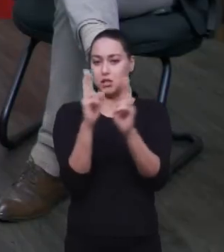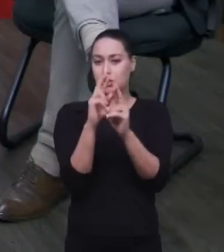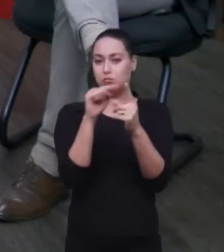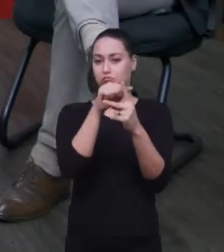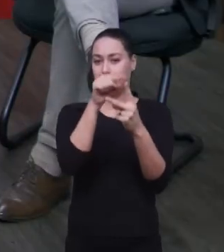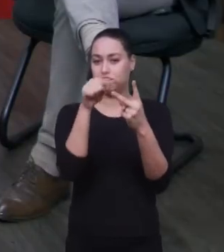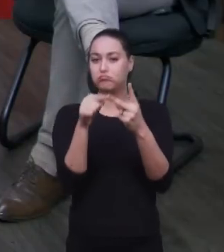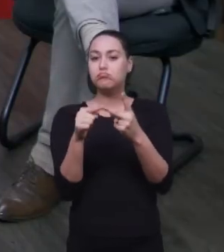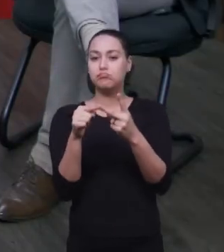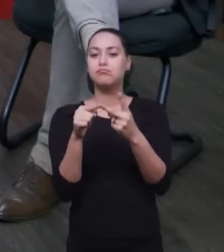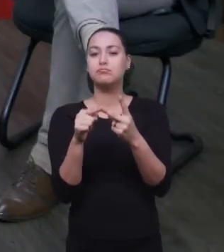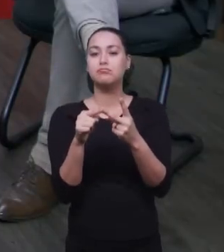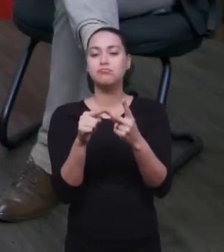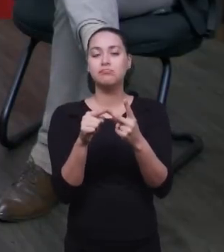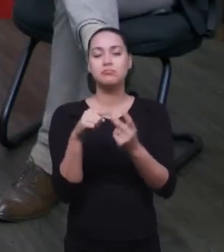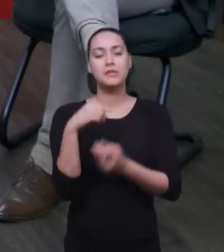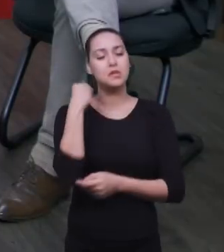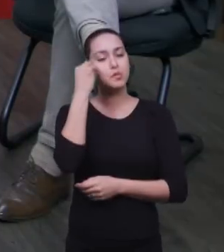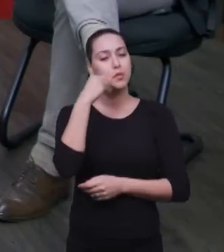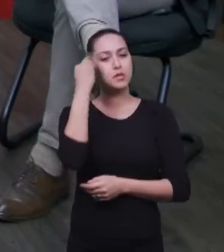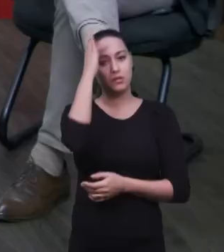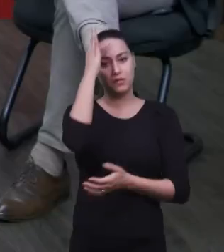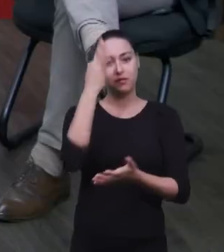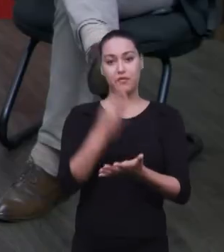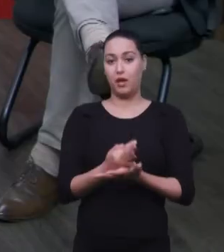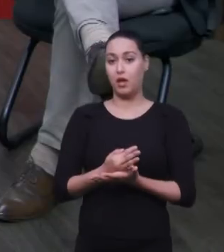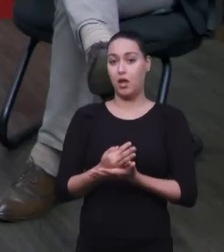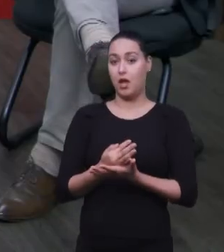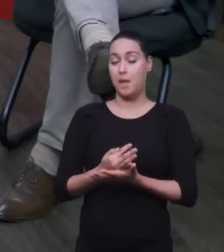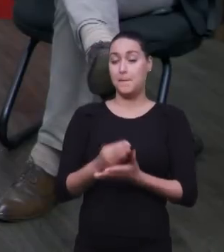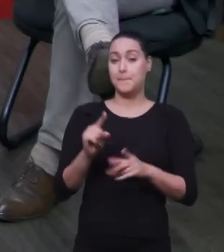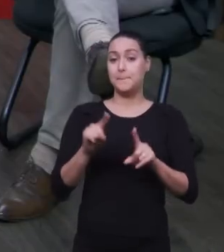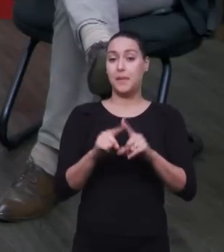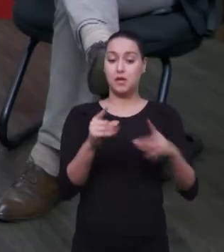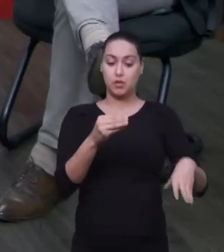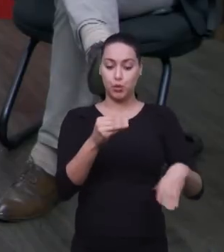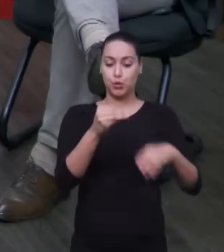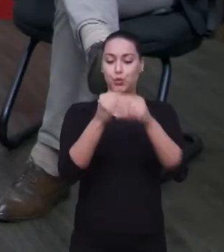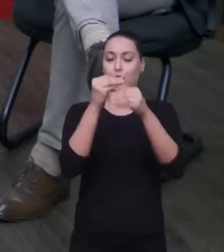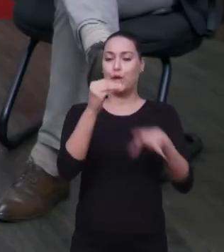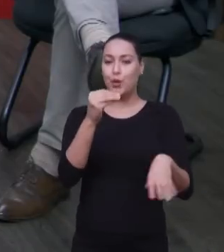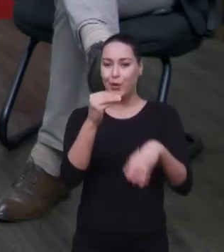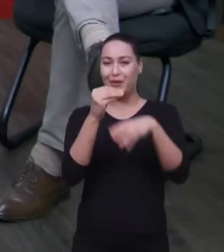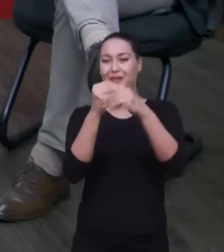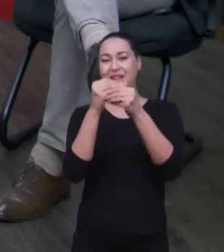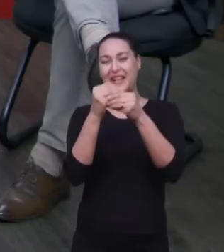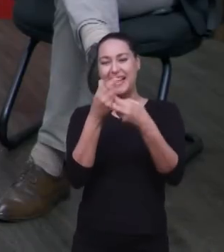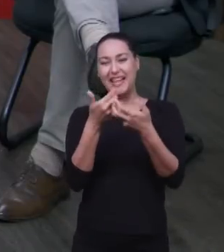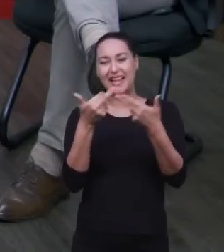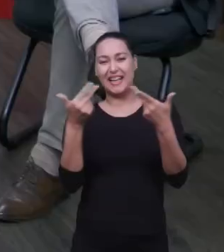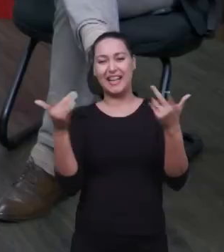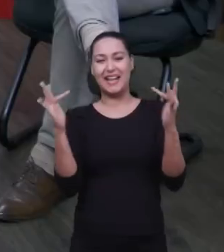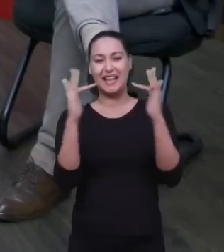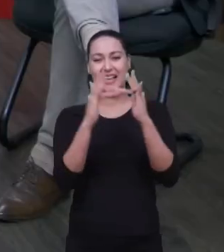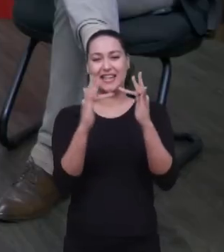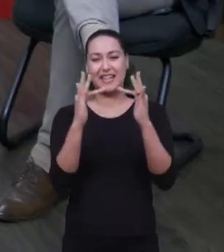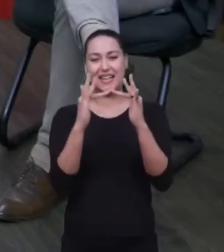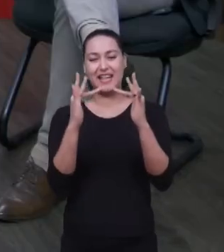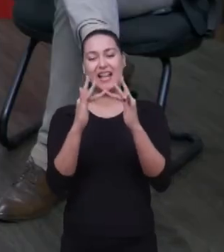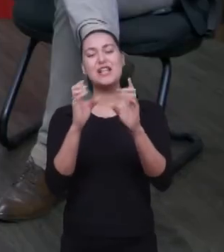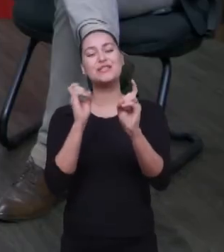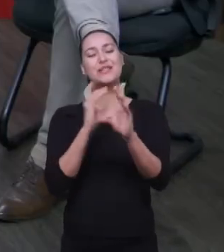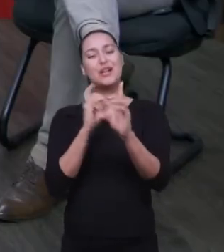né, da experiência com a fé, mas o nosso irmão começou a colocar outros elementos, inclusive, né, que são